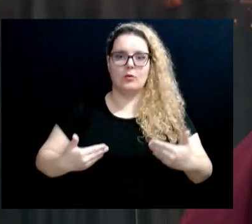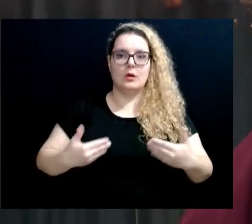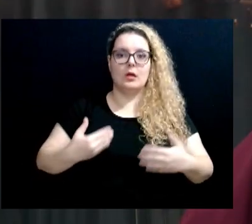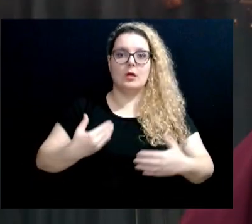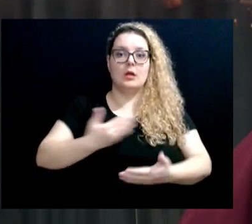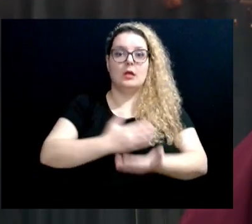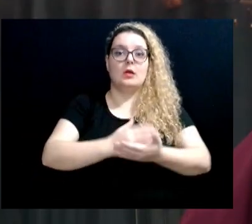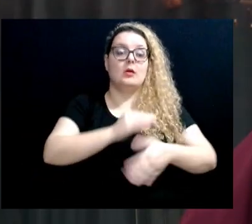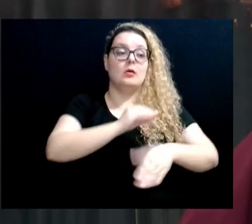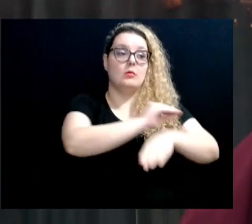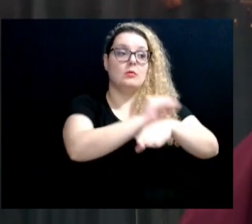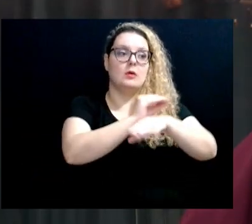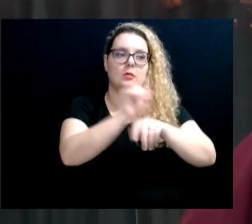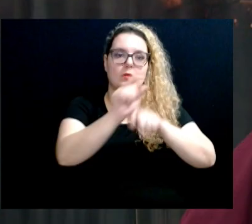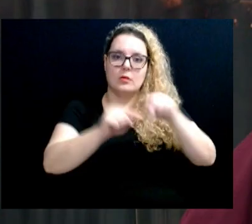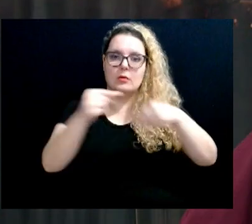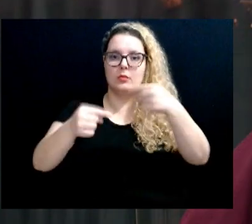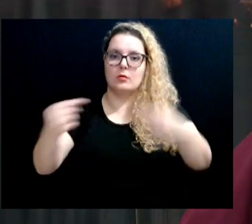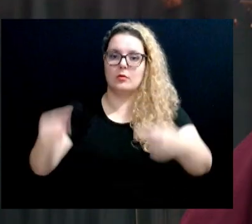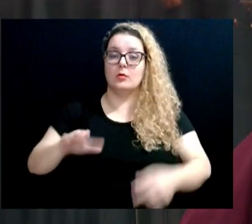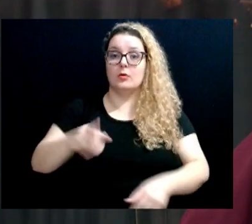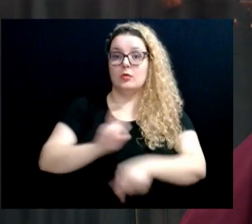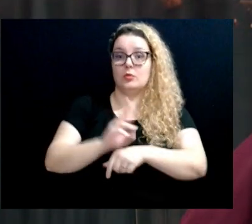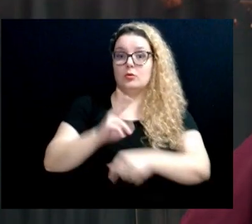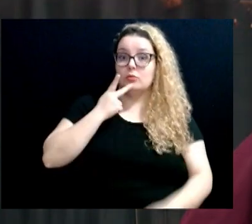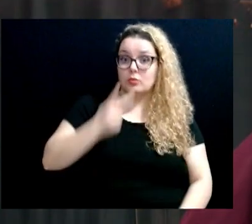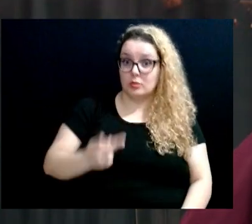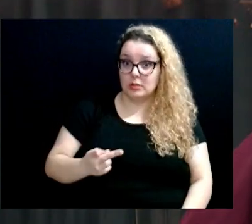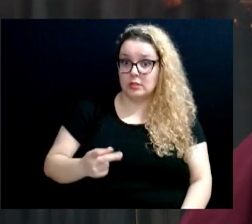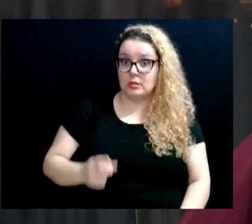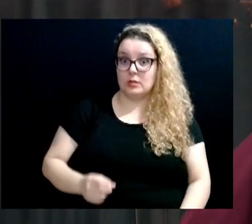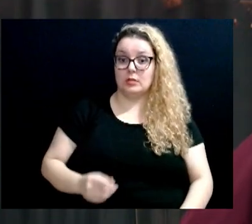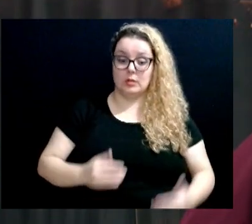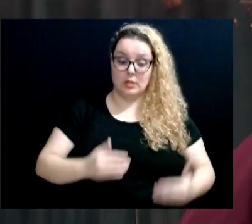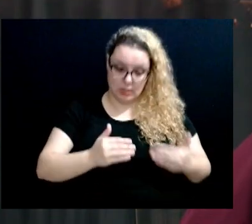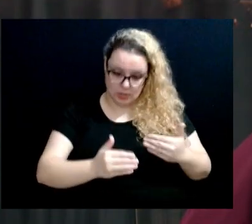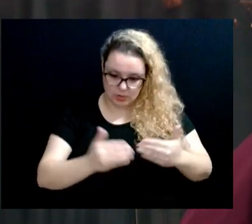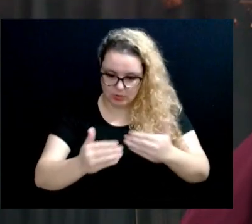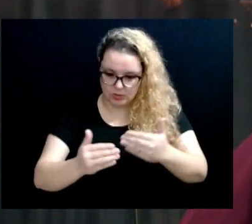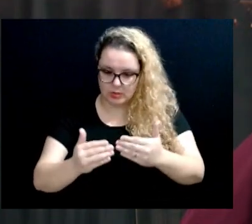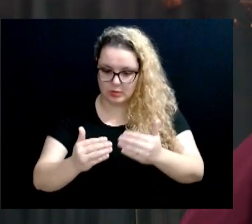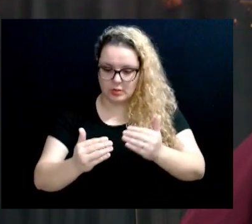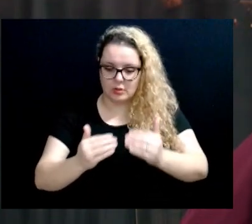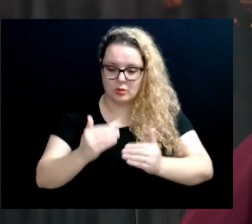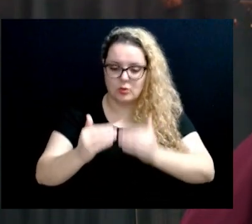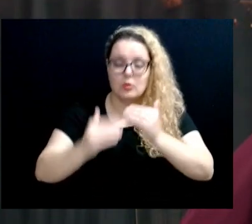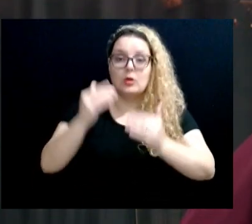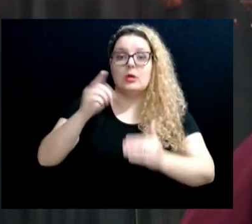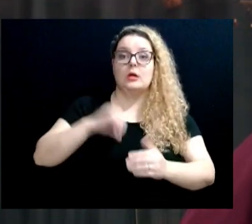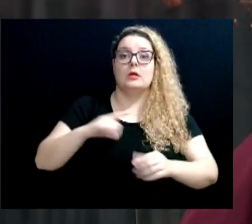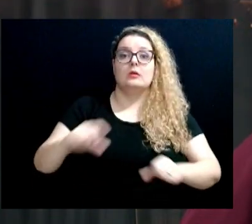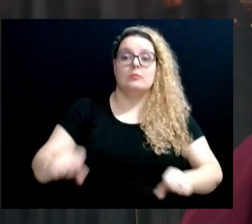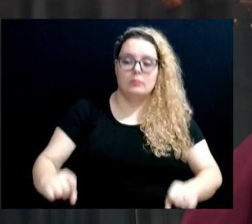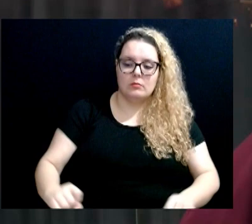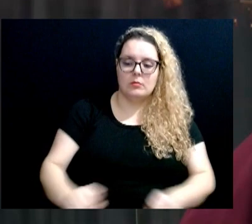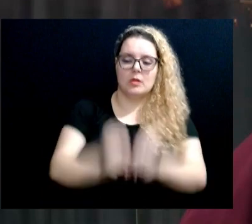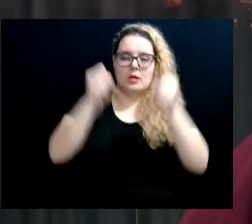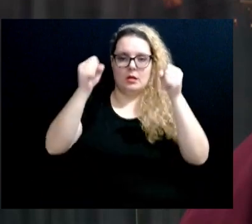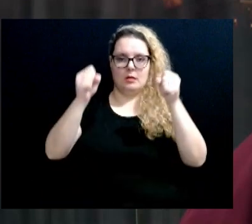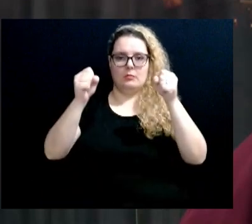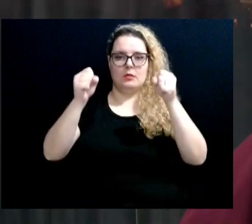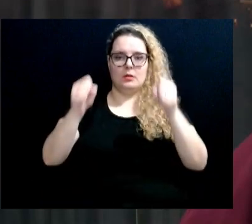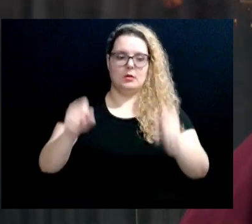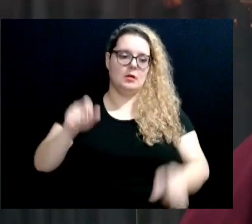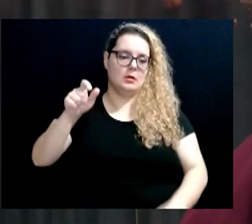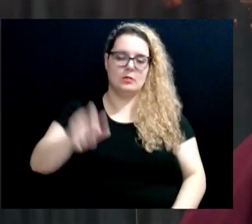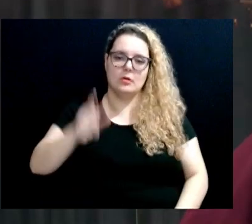Então quando o doutor está falando, ele está falando desse processo de desenvolvimento em que houve uma quebra, né? Em que o indivíduo não conseguiu olhar